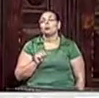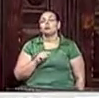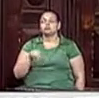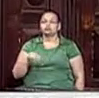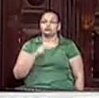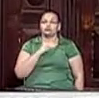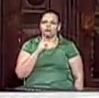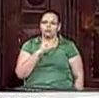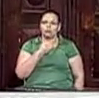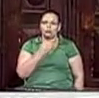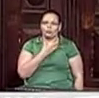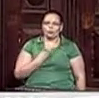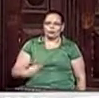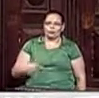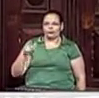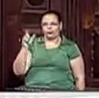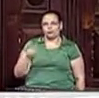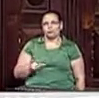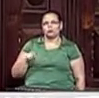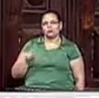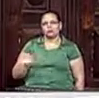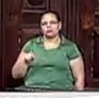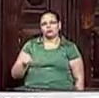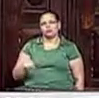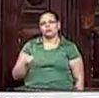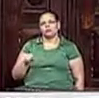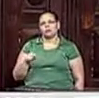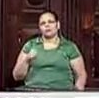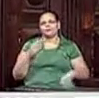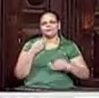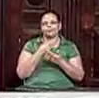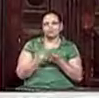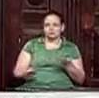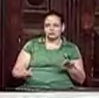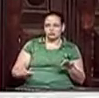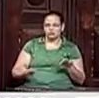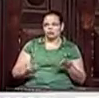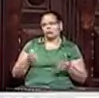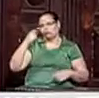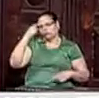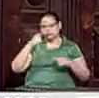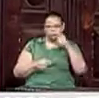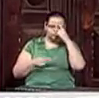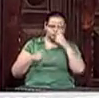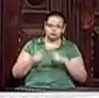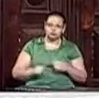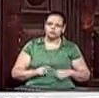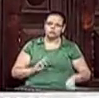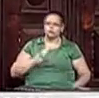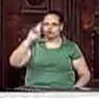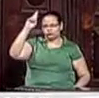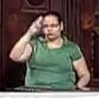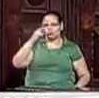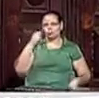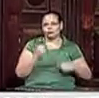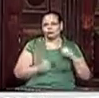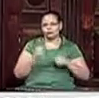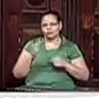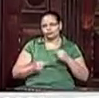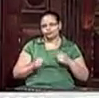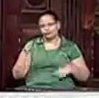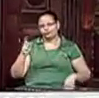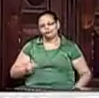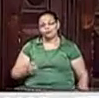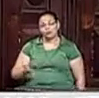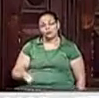nós temos um governador que perdeu a sua autoridade política.